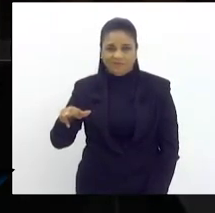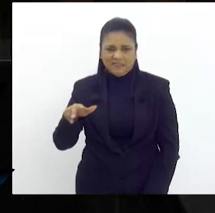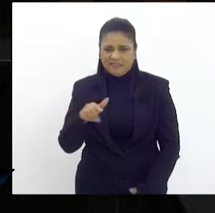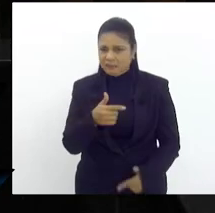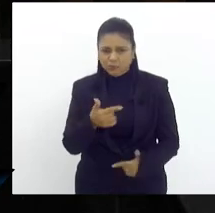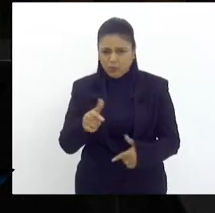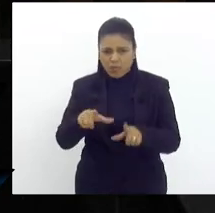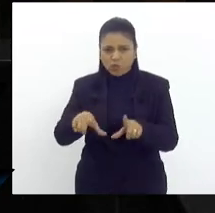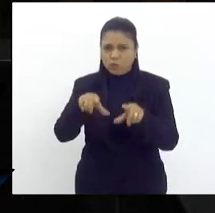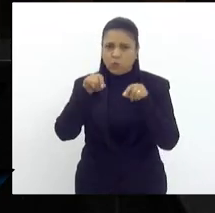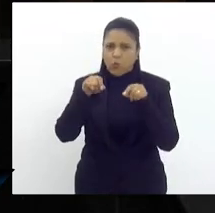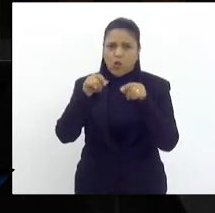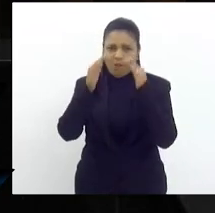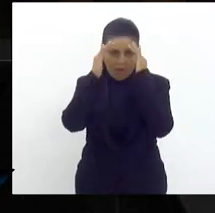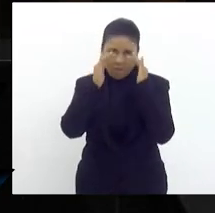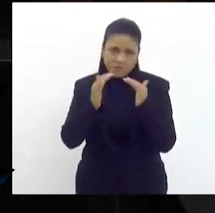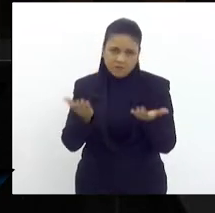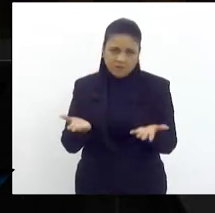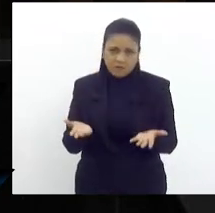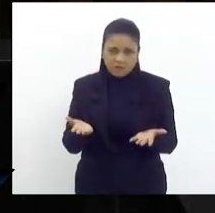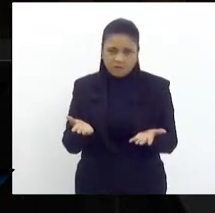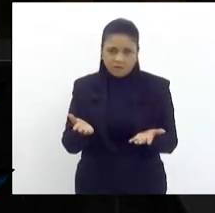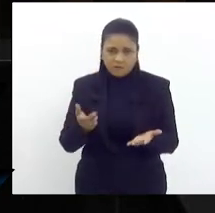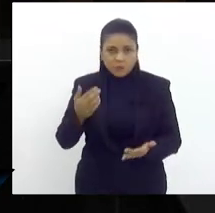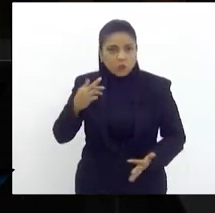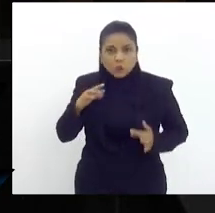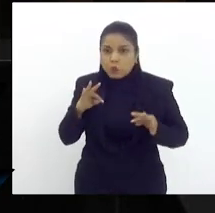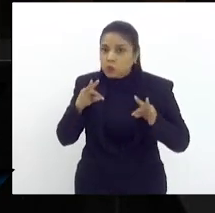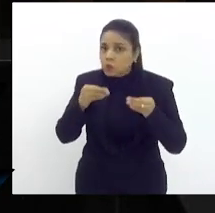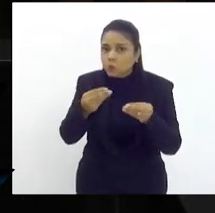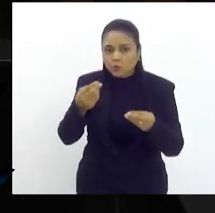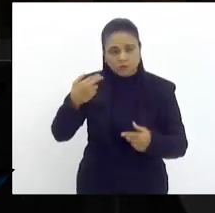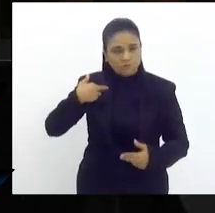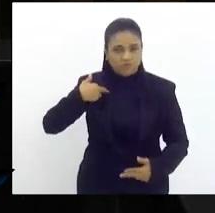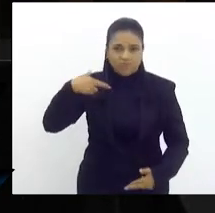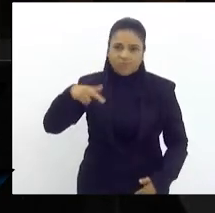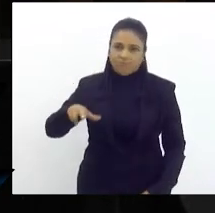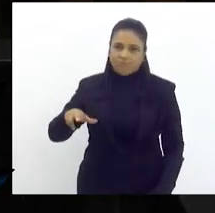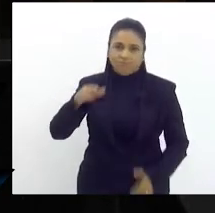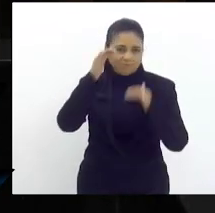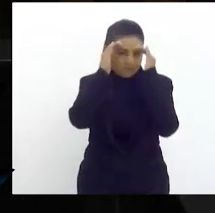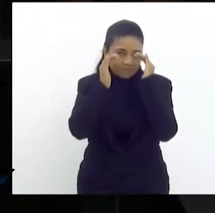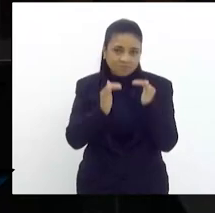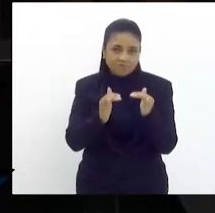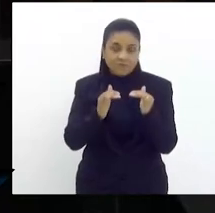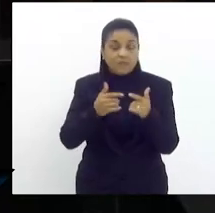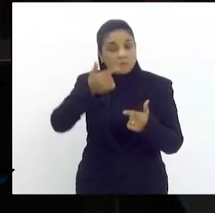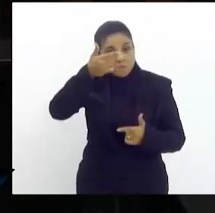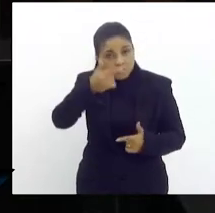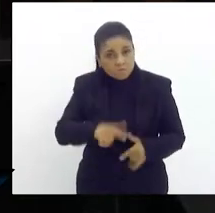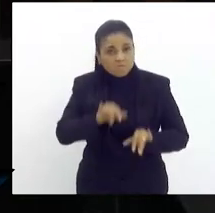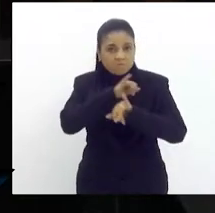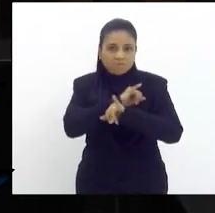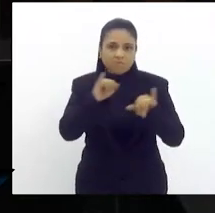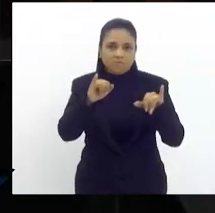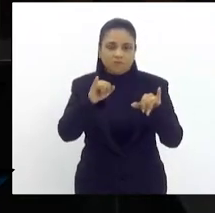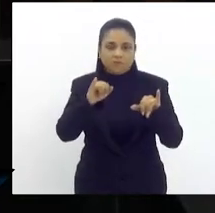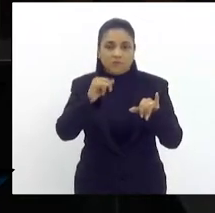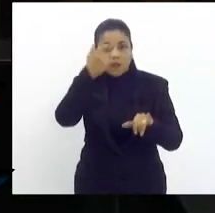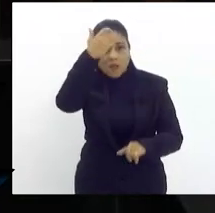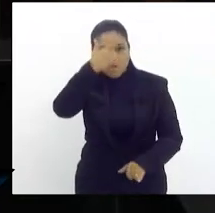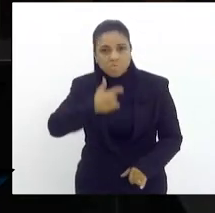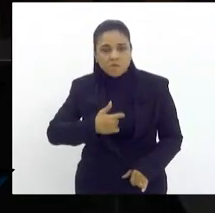para concluir senhora Presidente quero mais uma vez reafirmar a